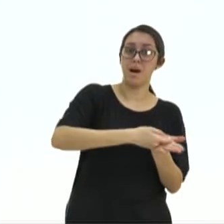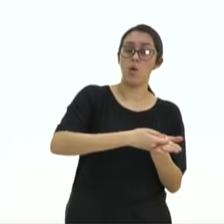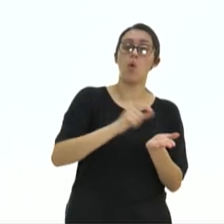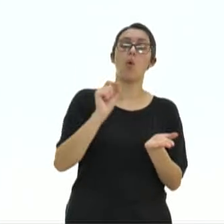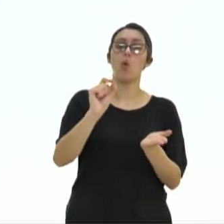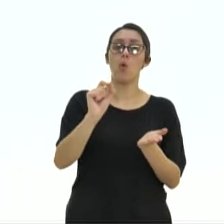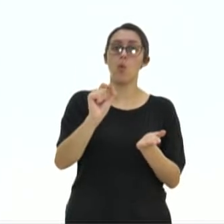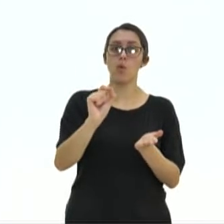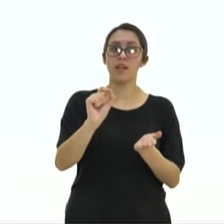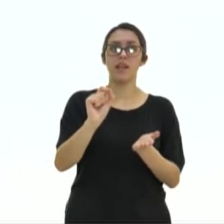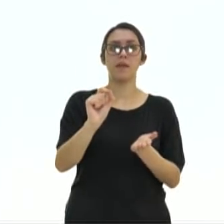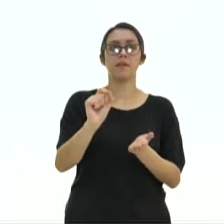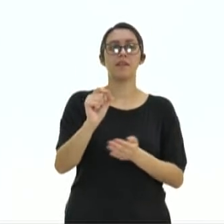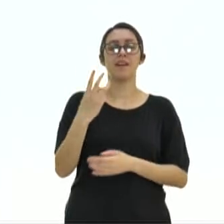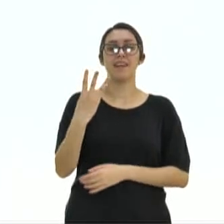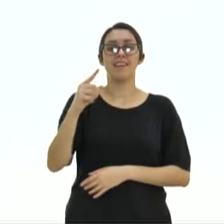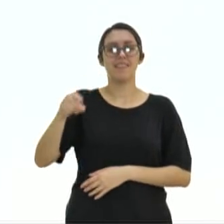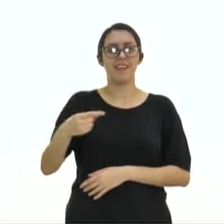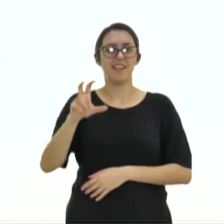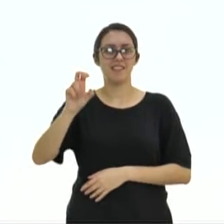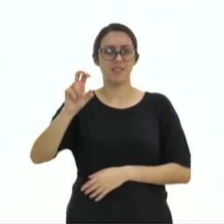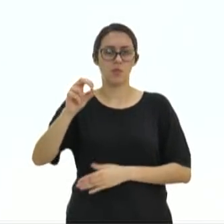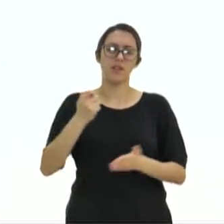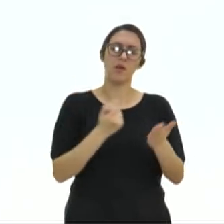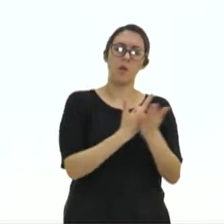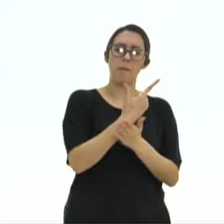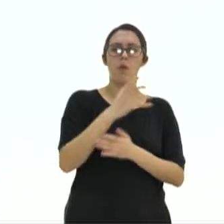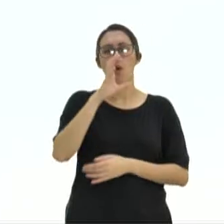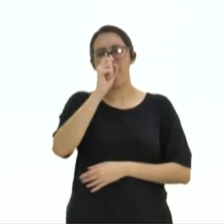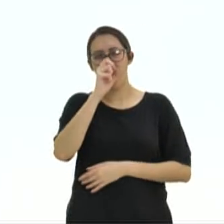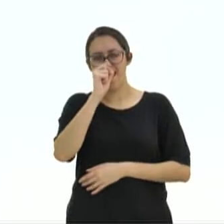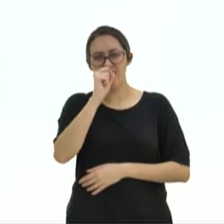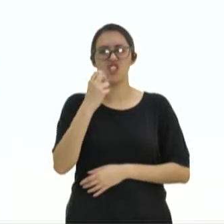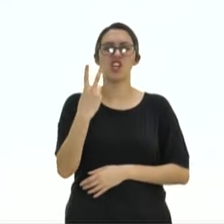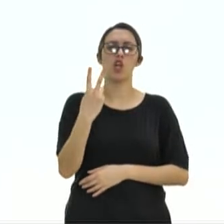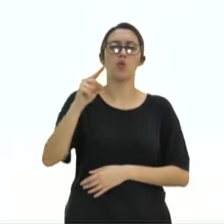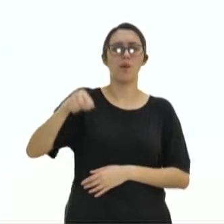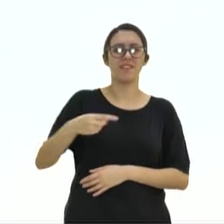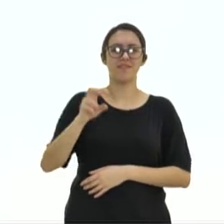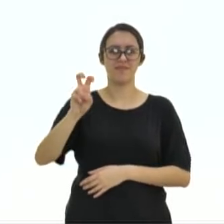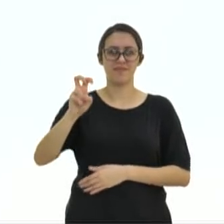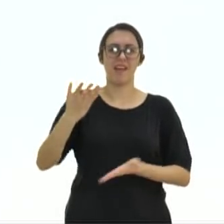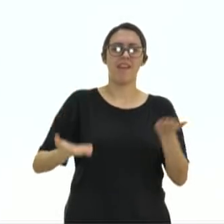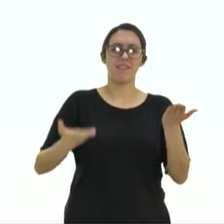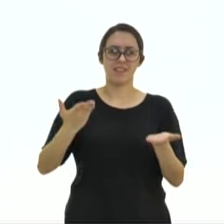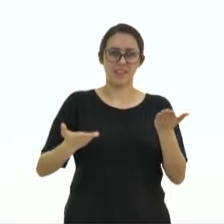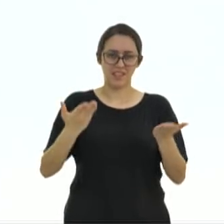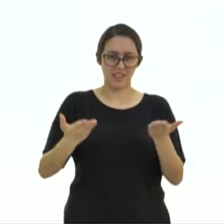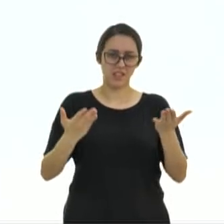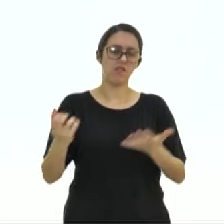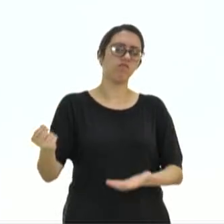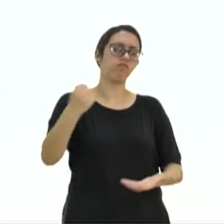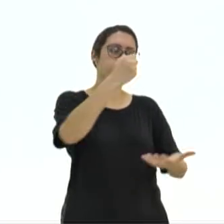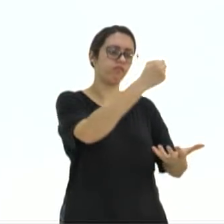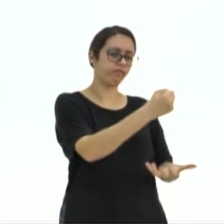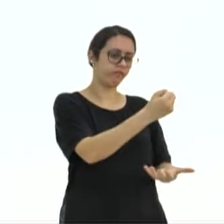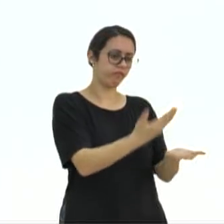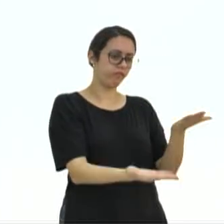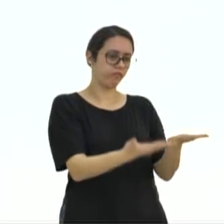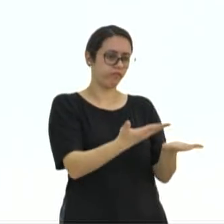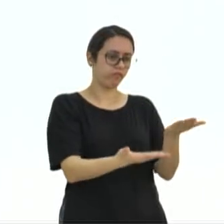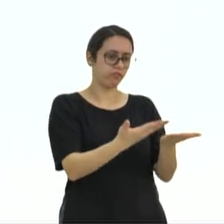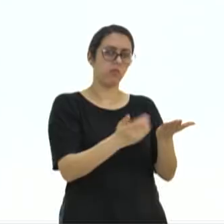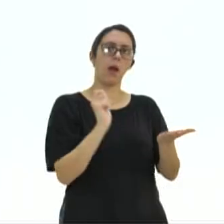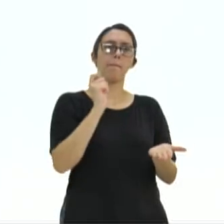2,5 kg de laranja. Então, ela pegou a laranja, pesou, colocou lá na balança, deu 2,5 kg, ela viu que o valor que ela ia pagar